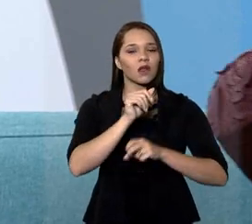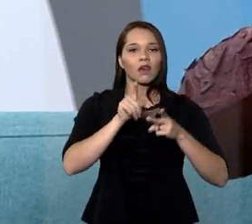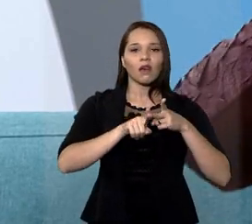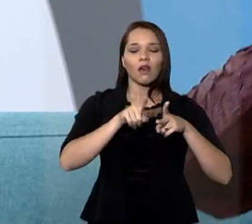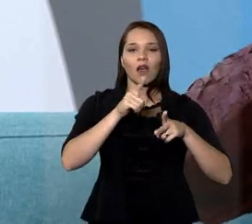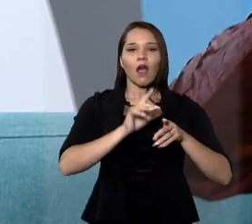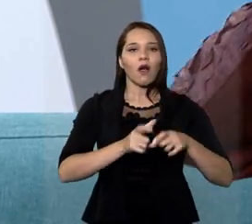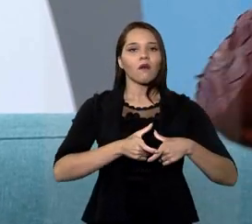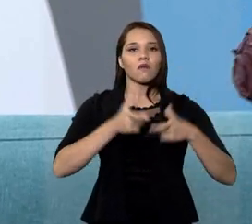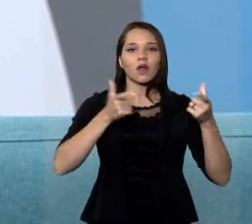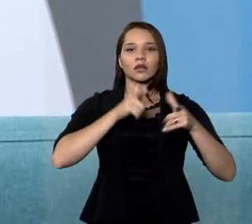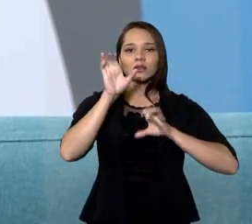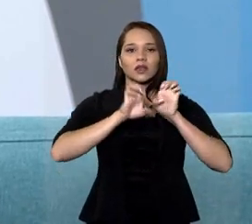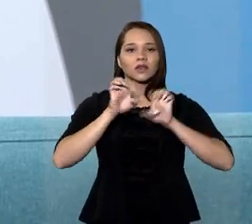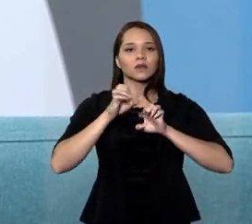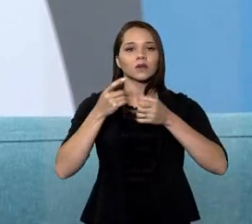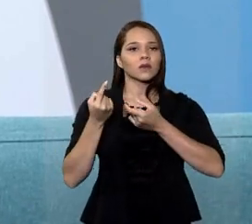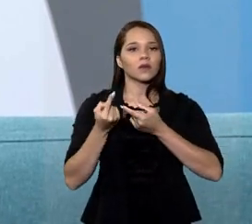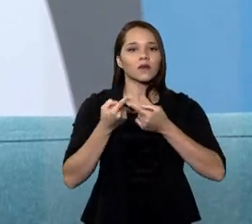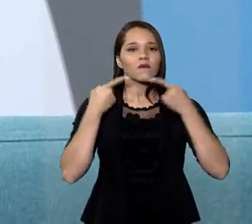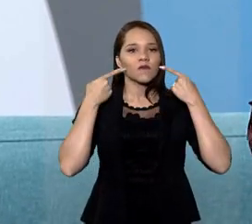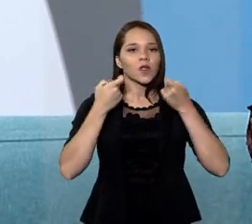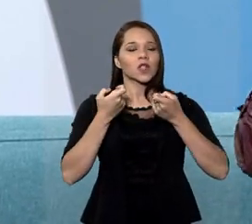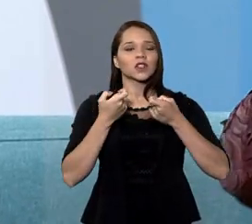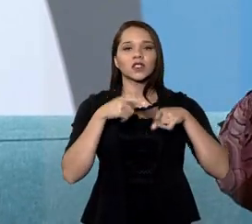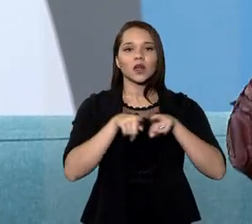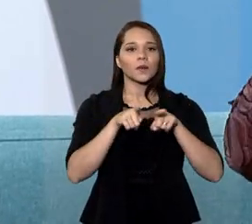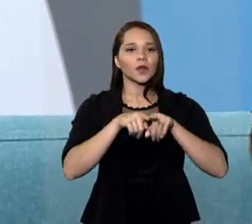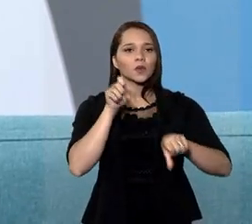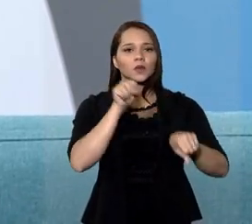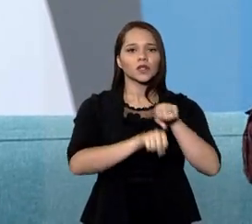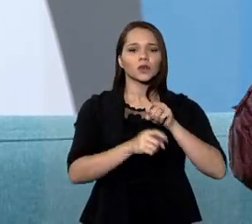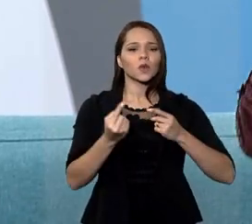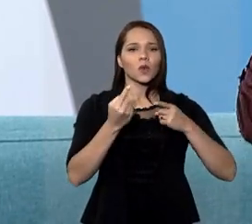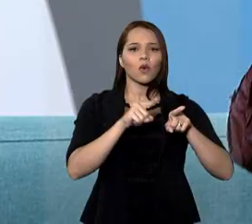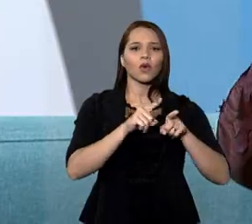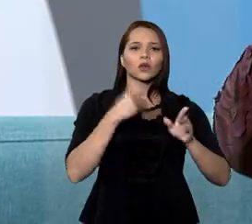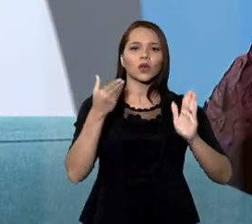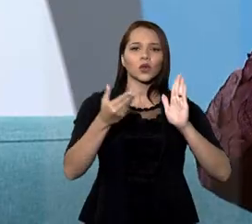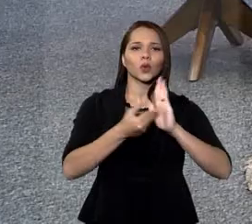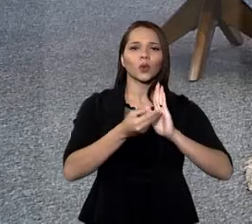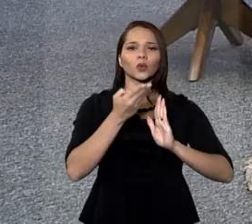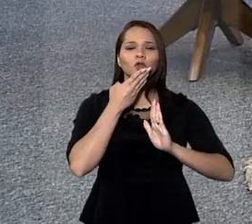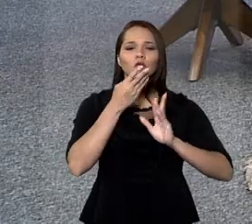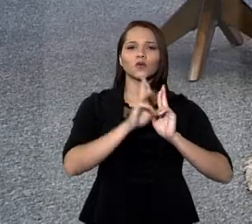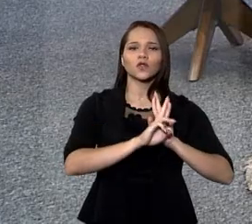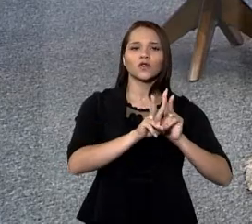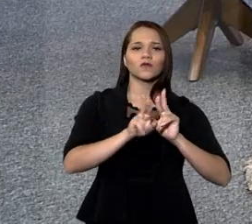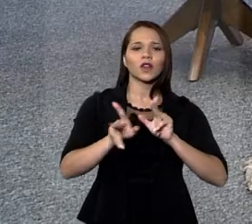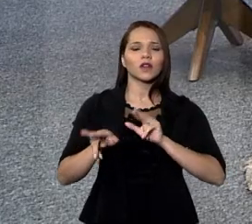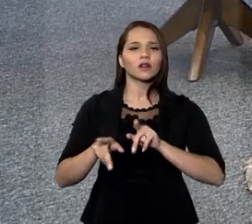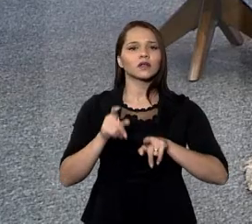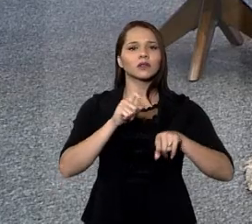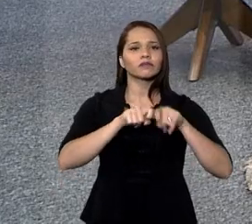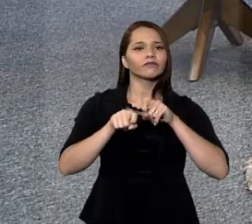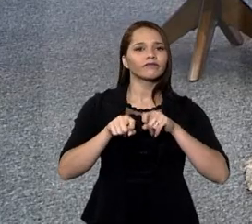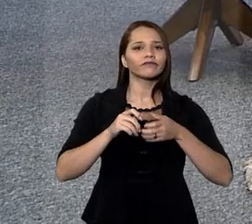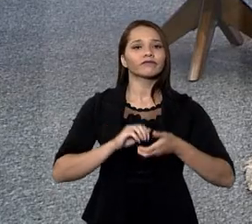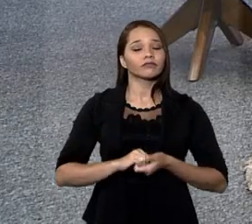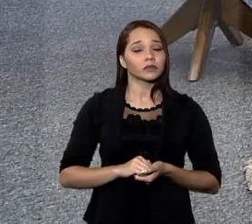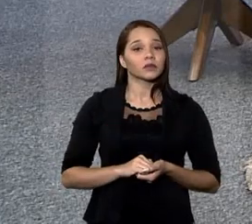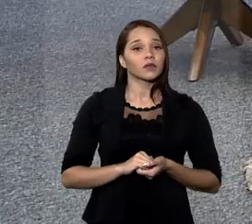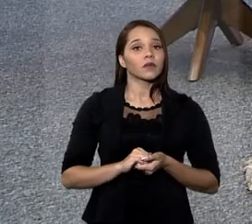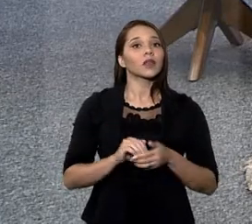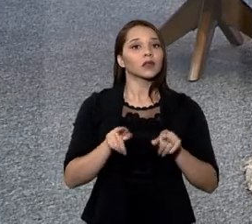feminicídios e de feminismo de homicídios contra toda e diferença de pela diversidade